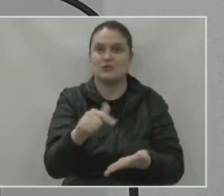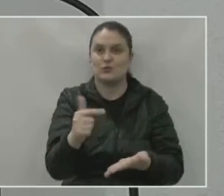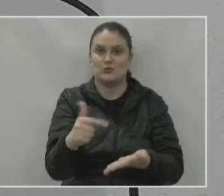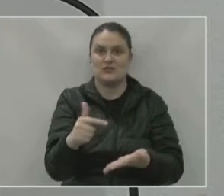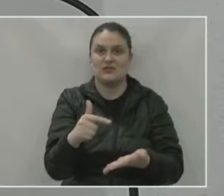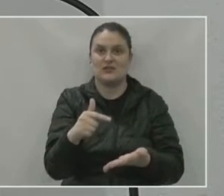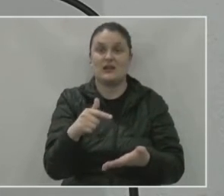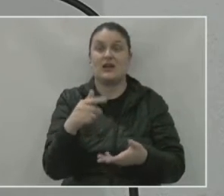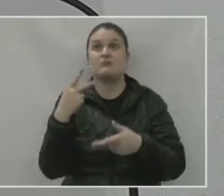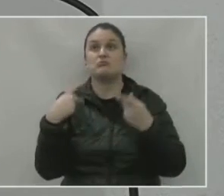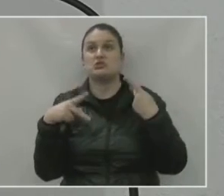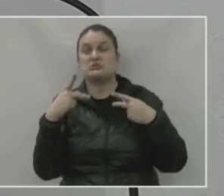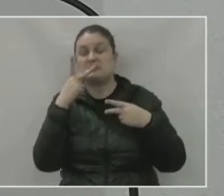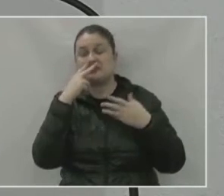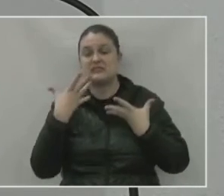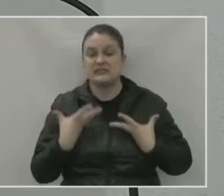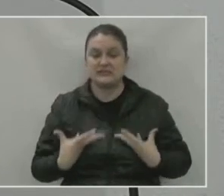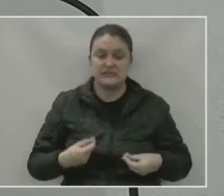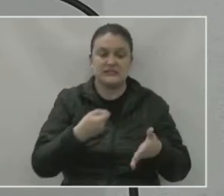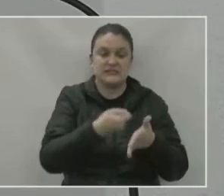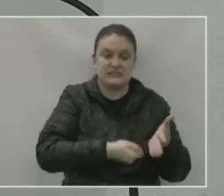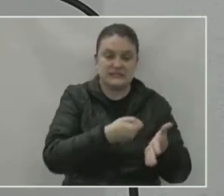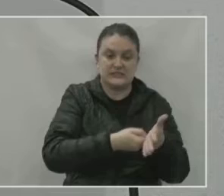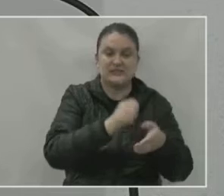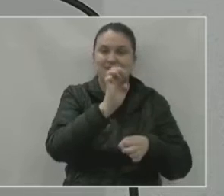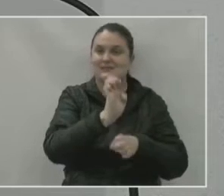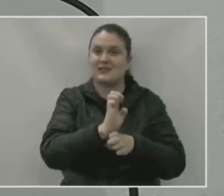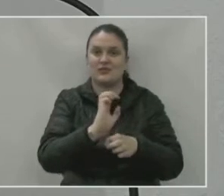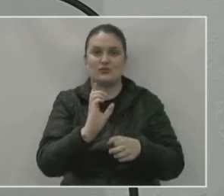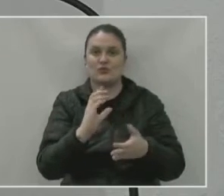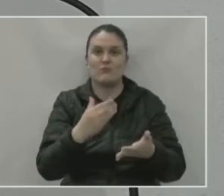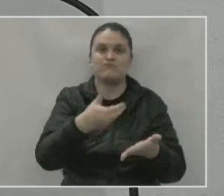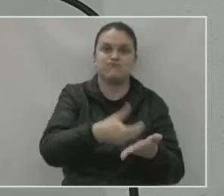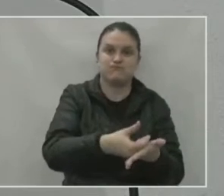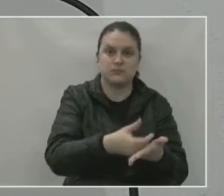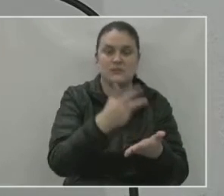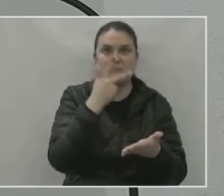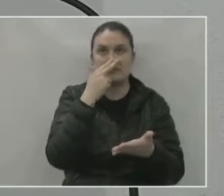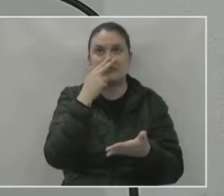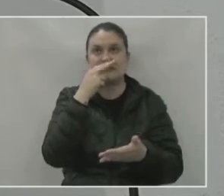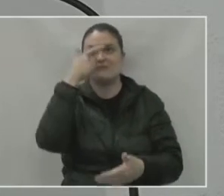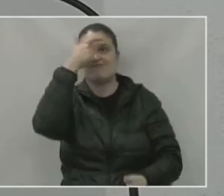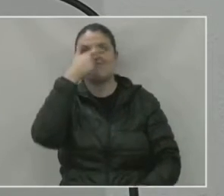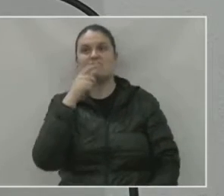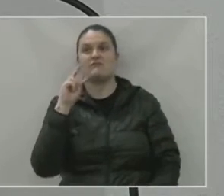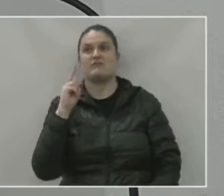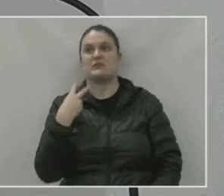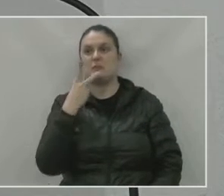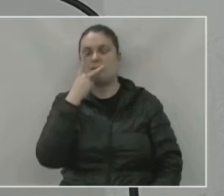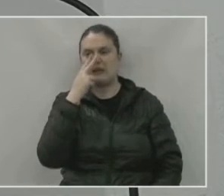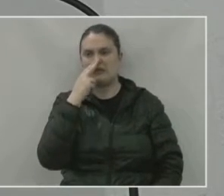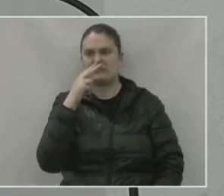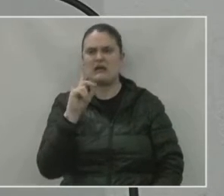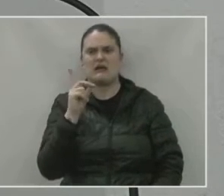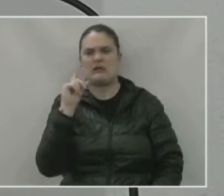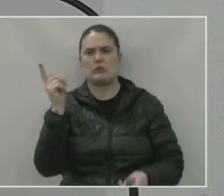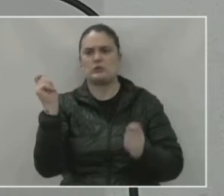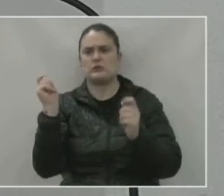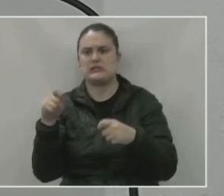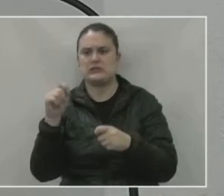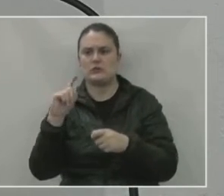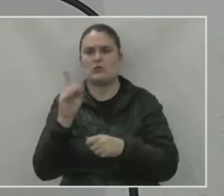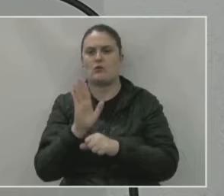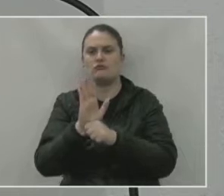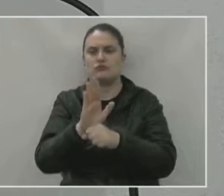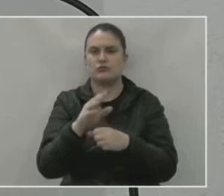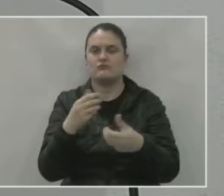se desgastaram, o Estado não dá a contrapartida e ficam vocês como os vilões, né, da